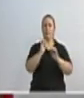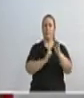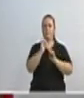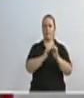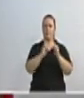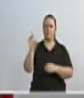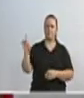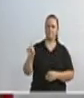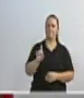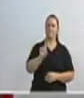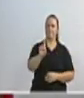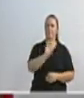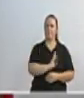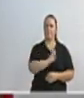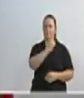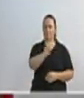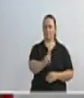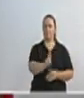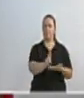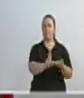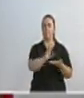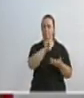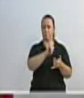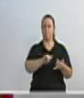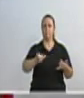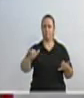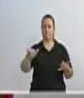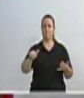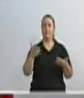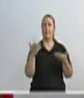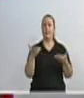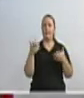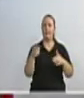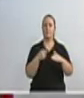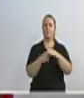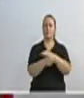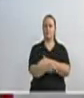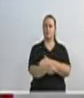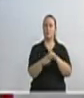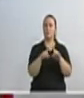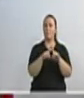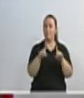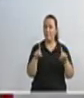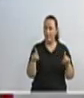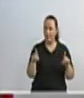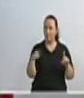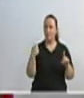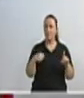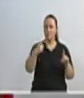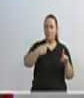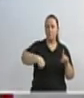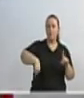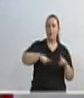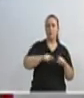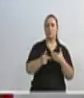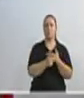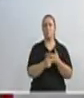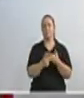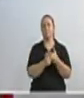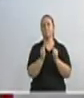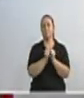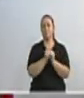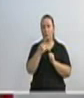estiveram aqui, representados, dizendo que gostariam de fazer investimento, mas para isso nós tínhamos que fazer nosso papel, vereador Adriano,